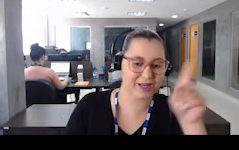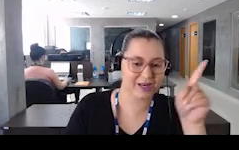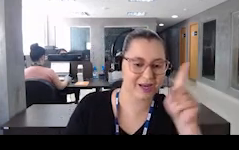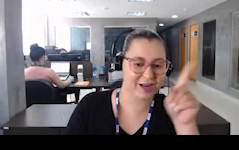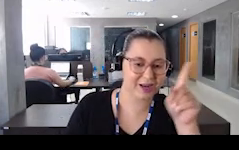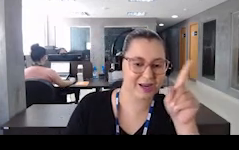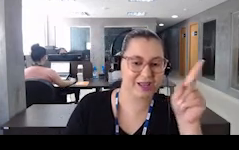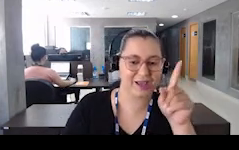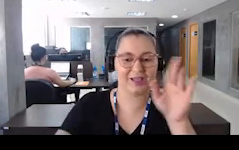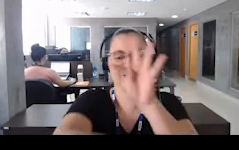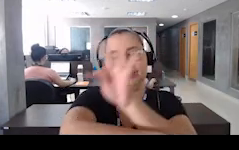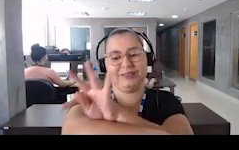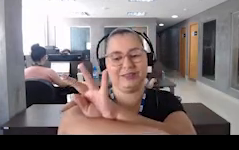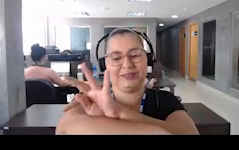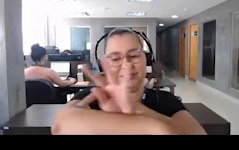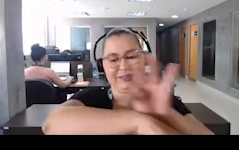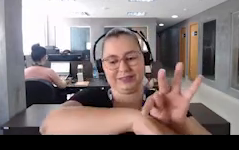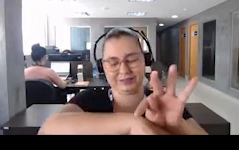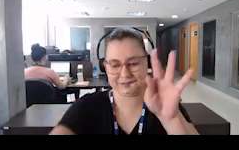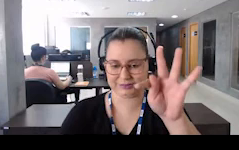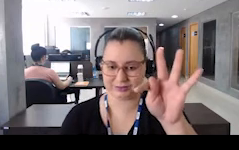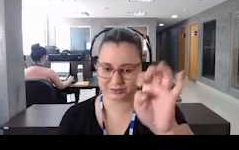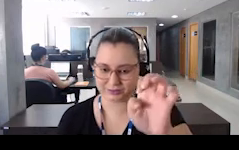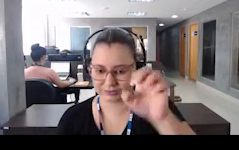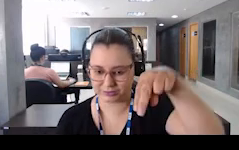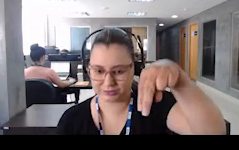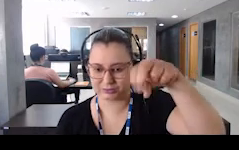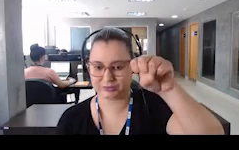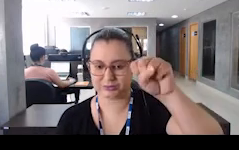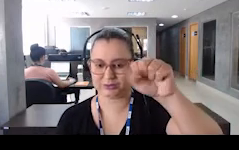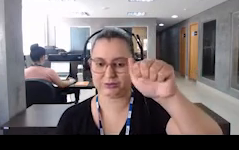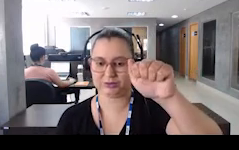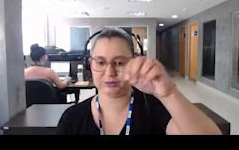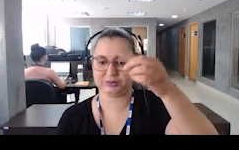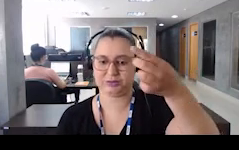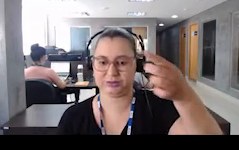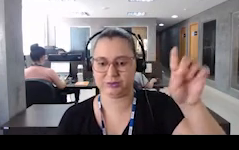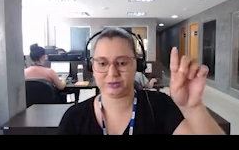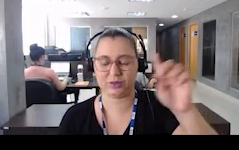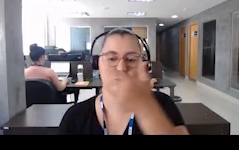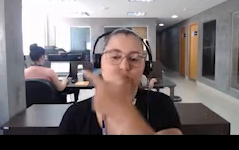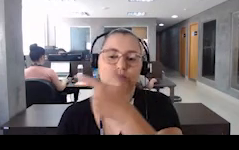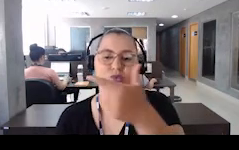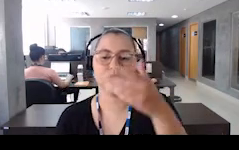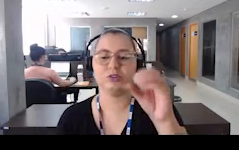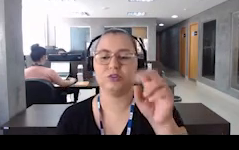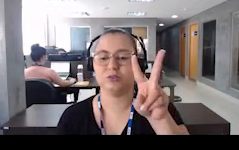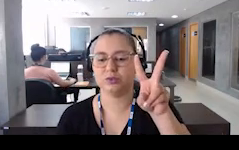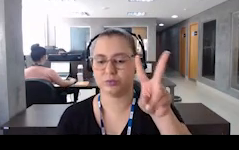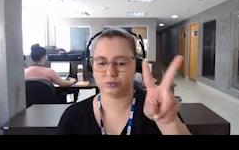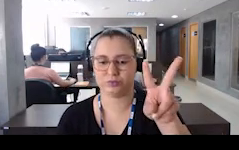lá na situação de aprendizagem também fala da tensão. A tensão elétrica é 220, né? Então, vou colocar